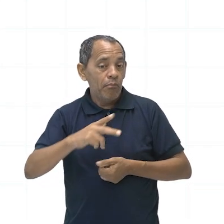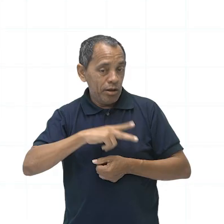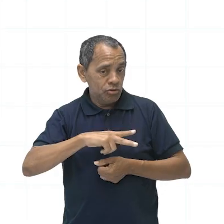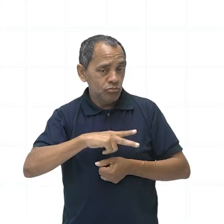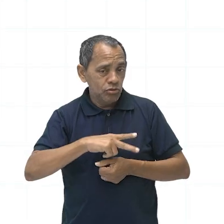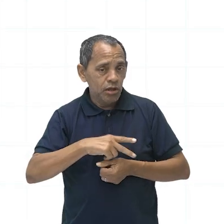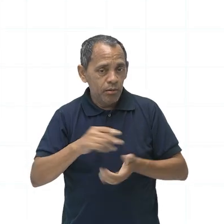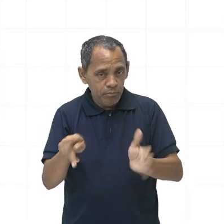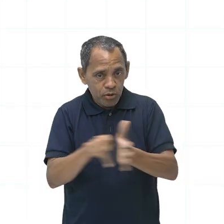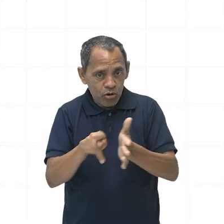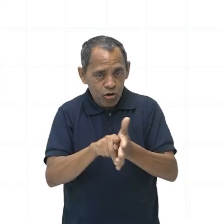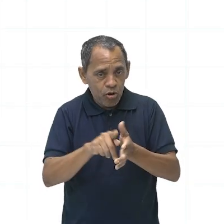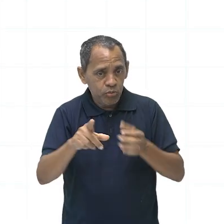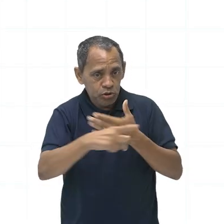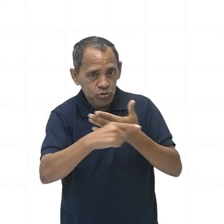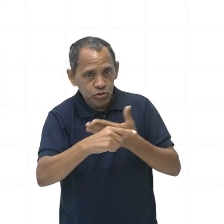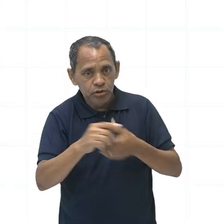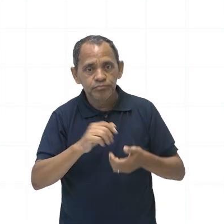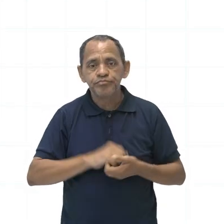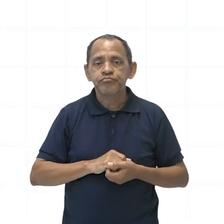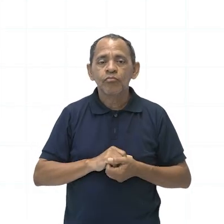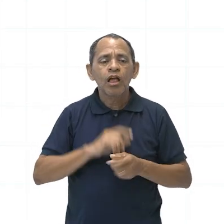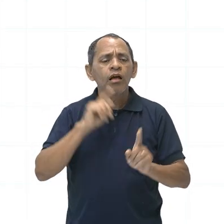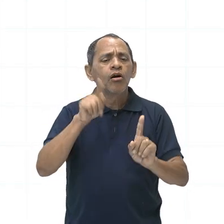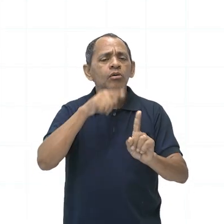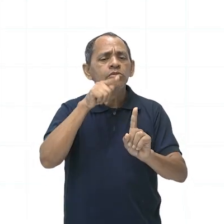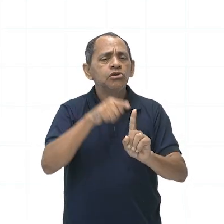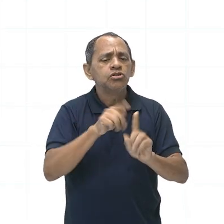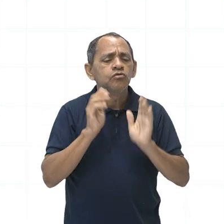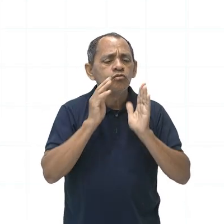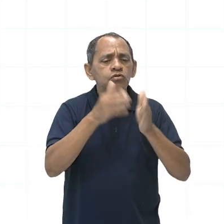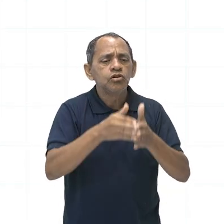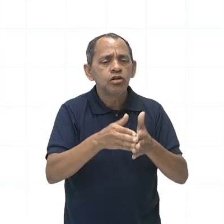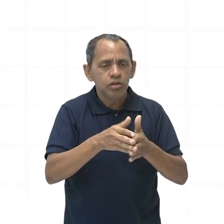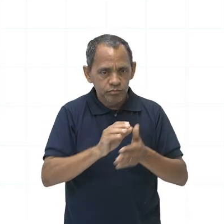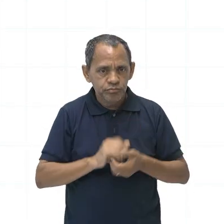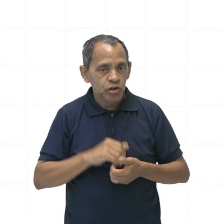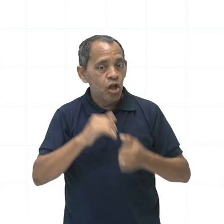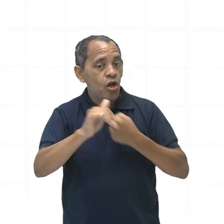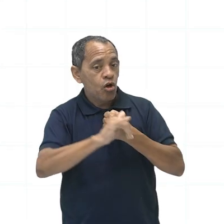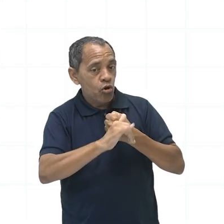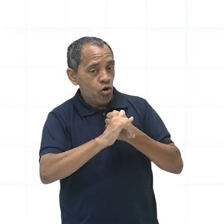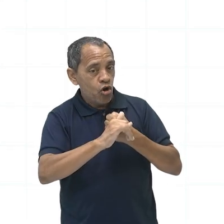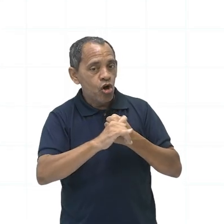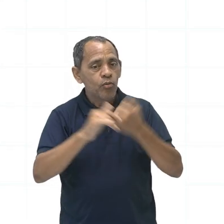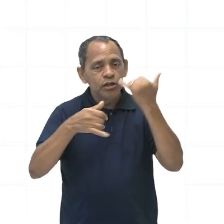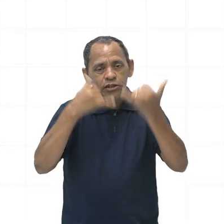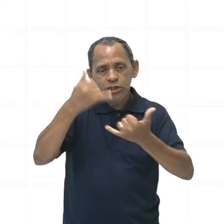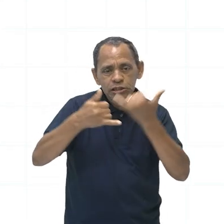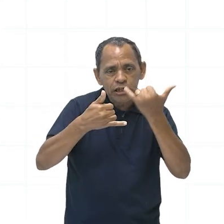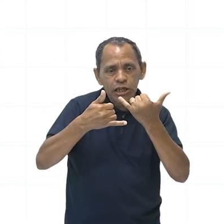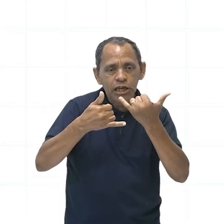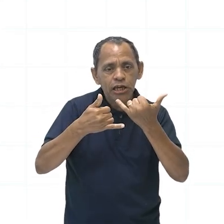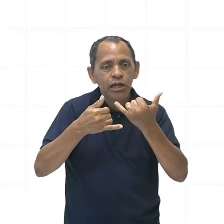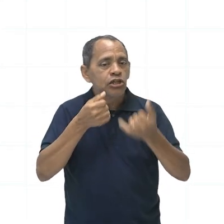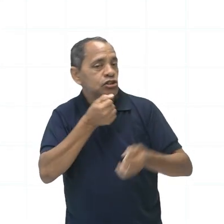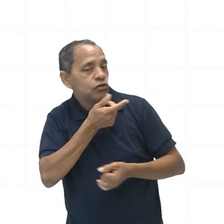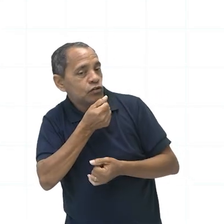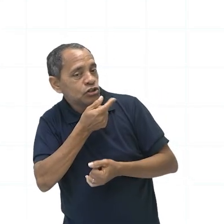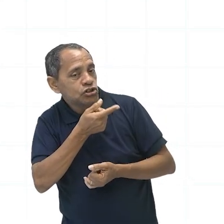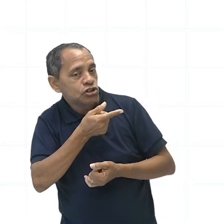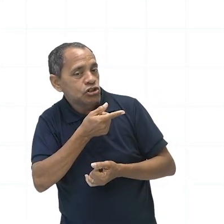de escrever. E aí, a finalidade. É uma crônica para entreter, para refletir, para criticar, gerar